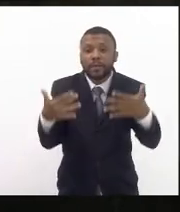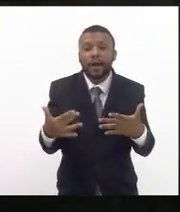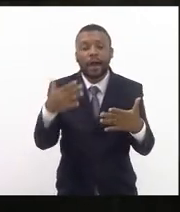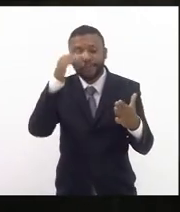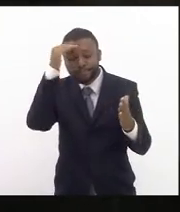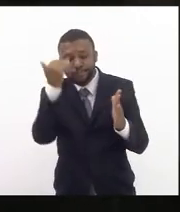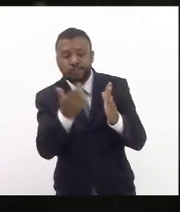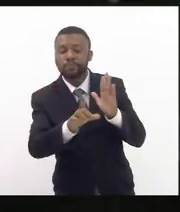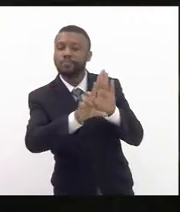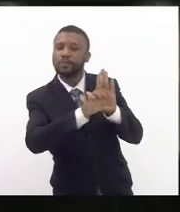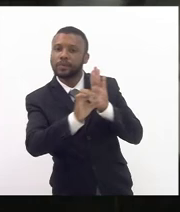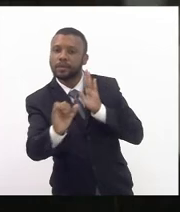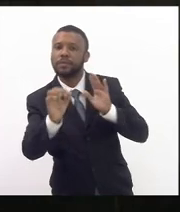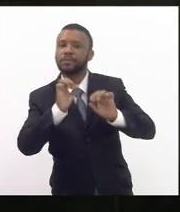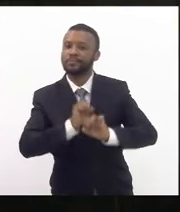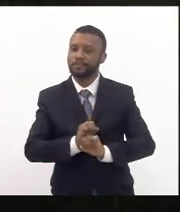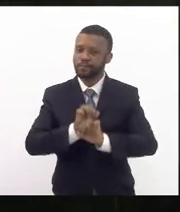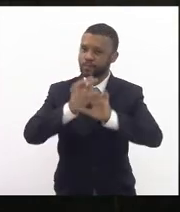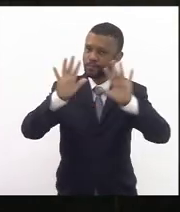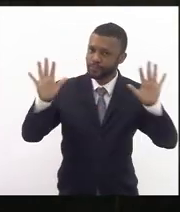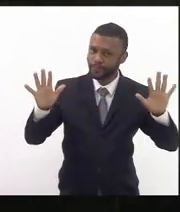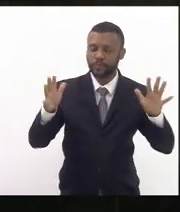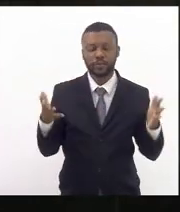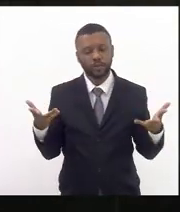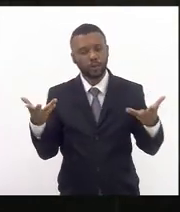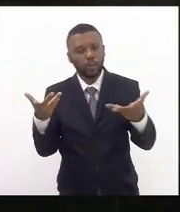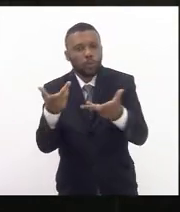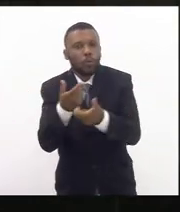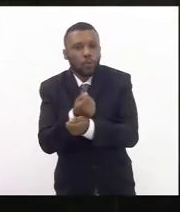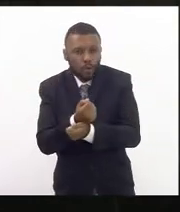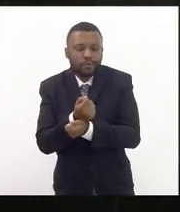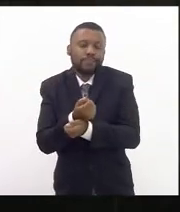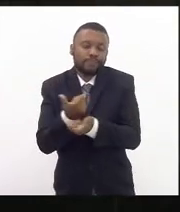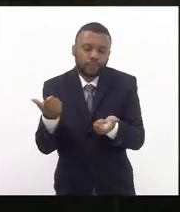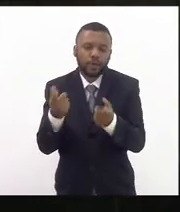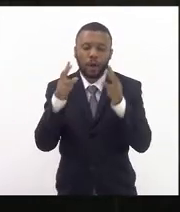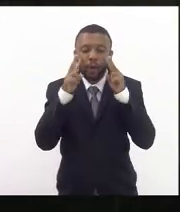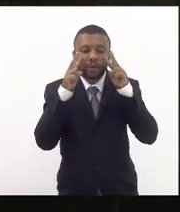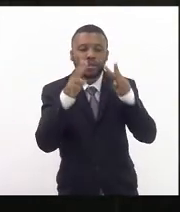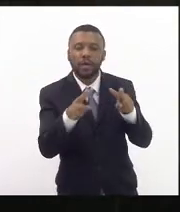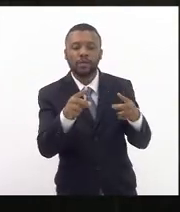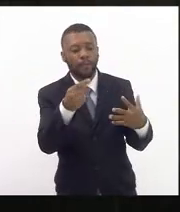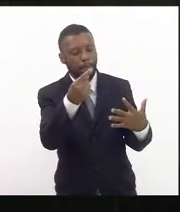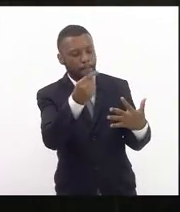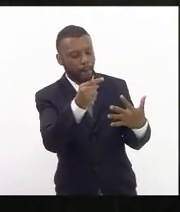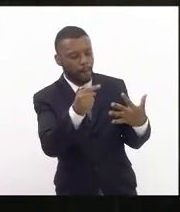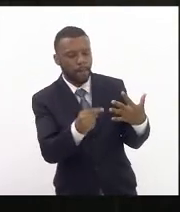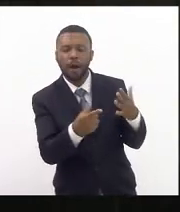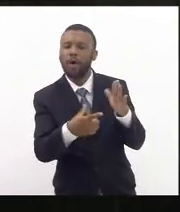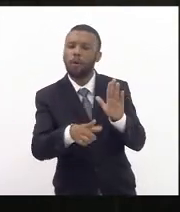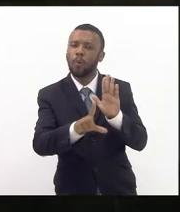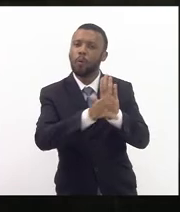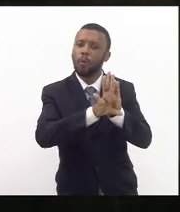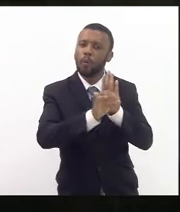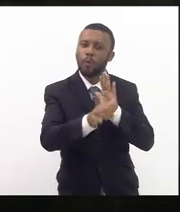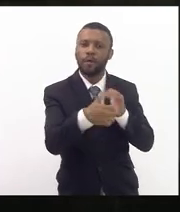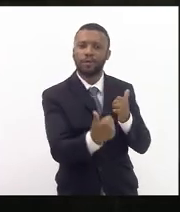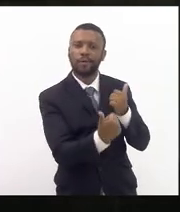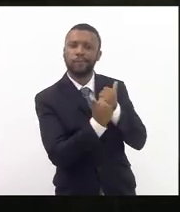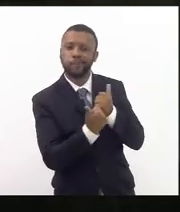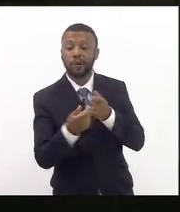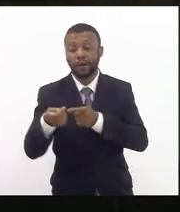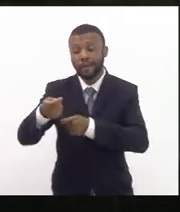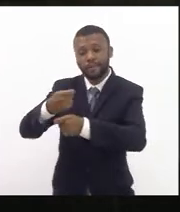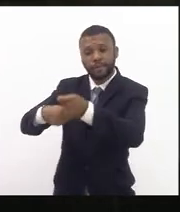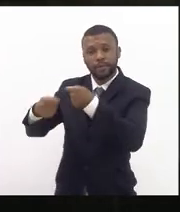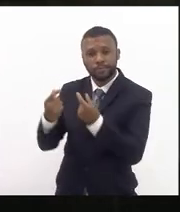legalidade, transparência, qualidade, eficácia e eficiência, consideramos os aspectos legais e financeiros, bem como